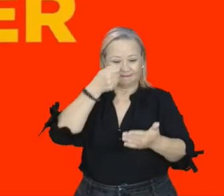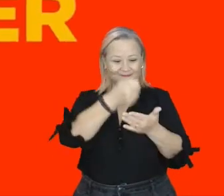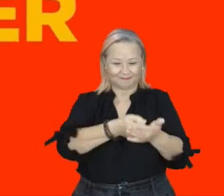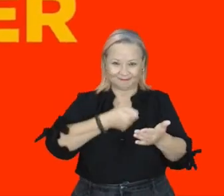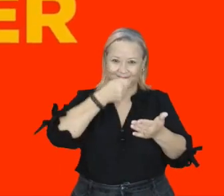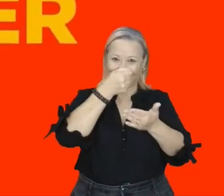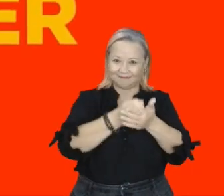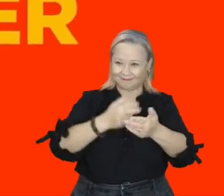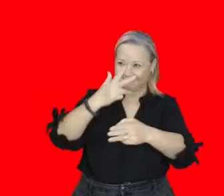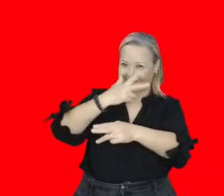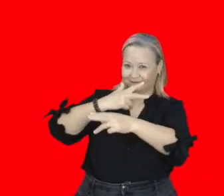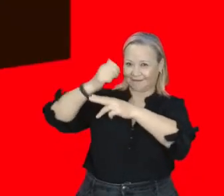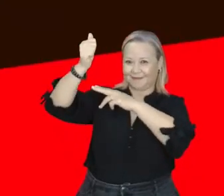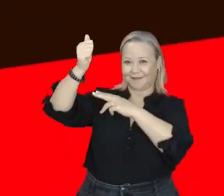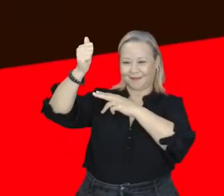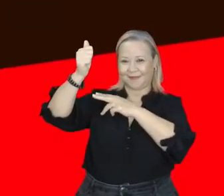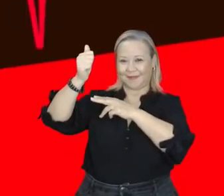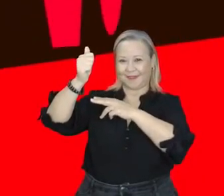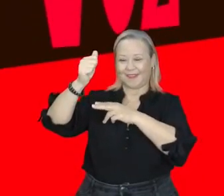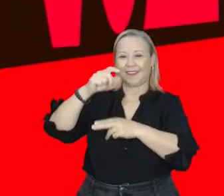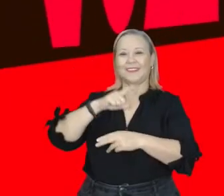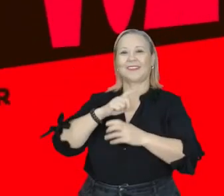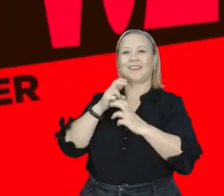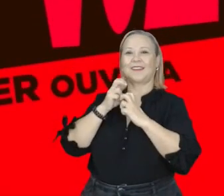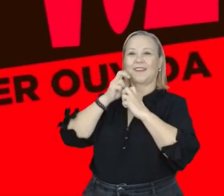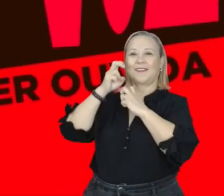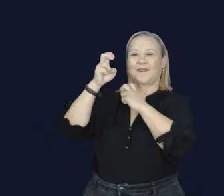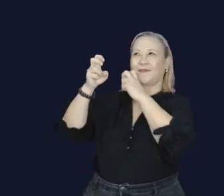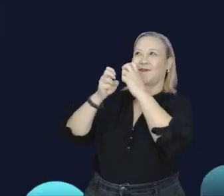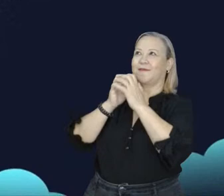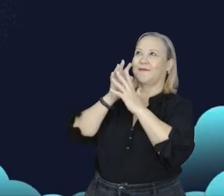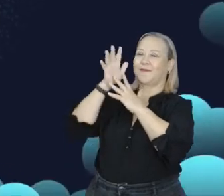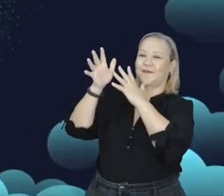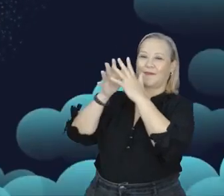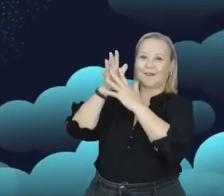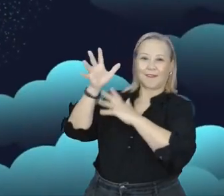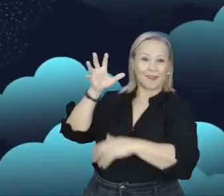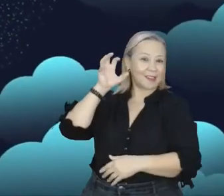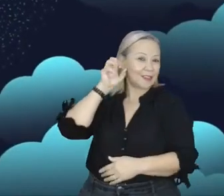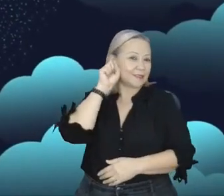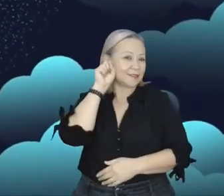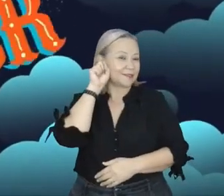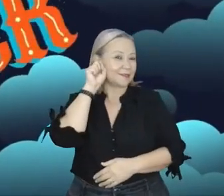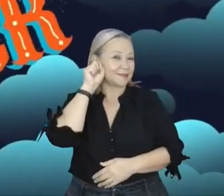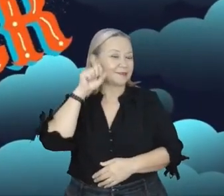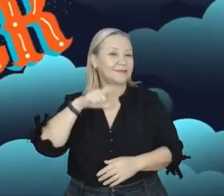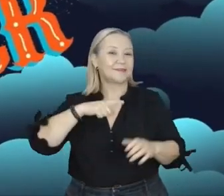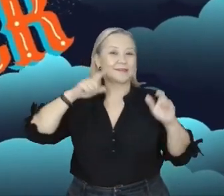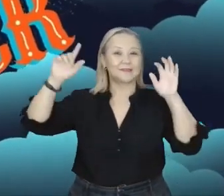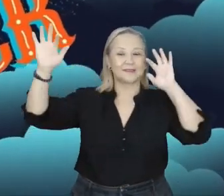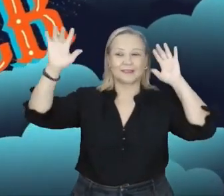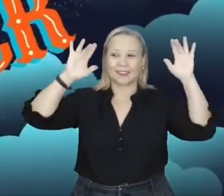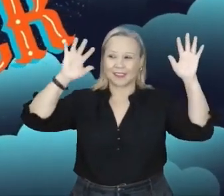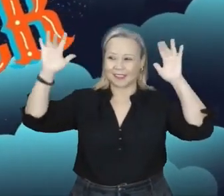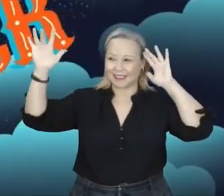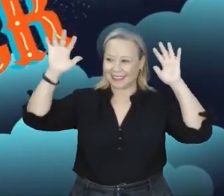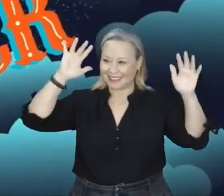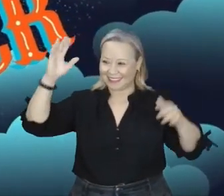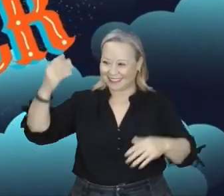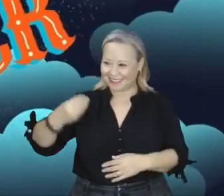batalhando pra vencer. Tenho voz pra ser ouvida, tenho sonhos pra